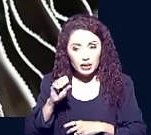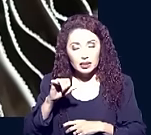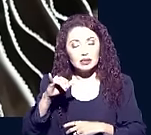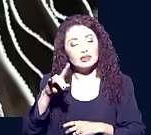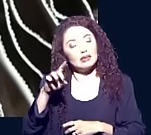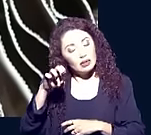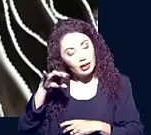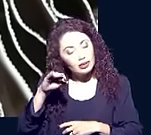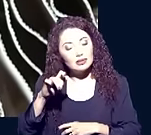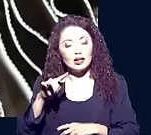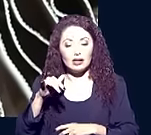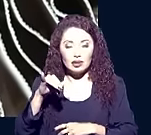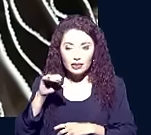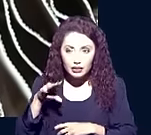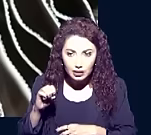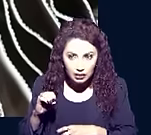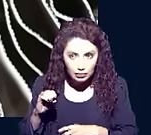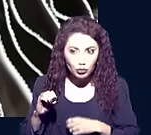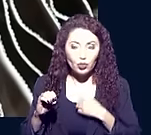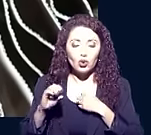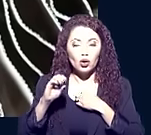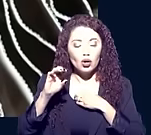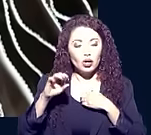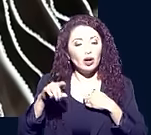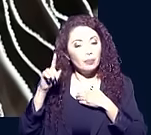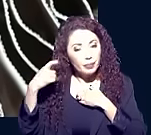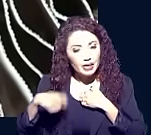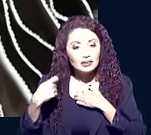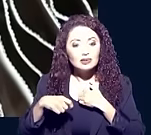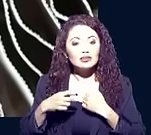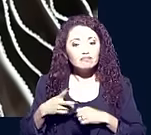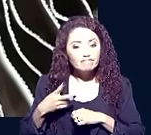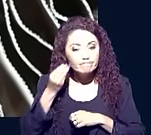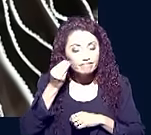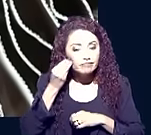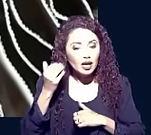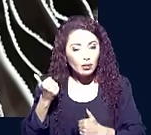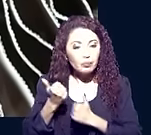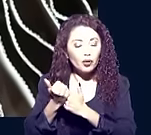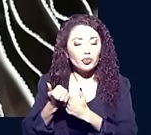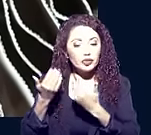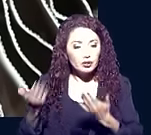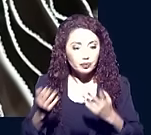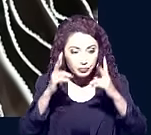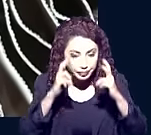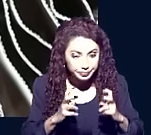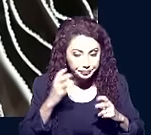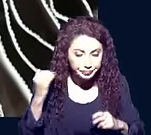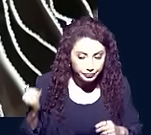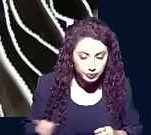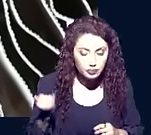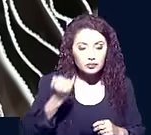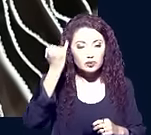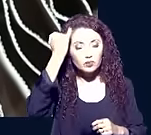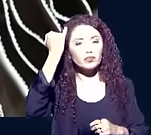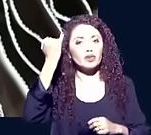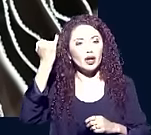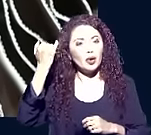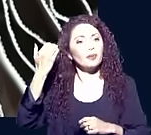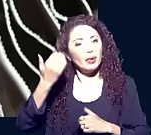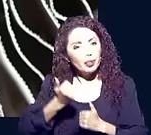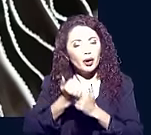importante ressaltar Amanda é que nas matérias estruturantes para o país importantes para segurança